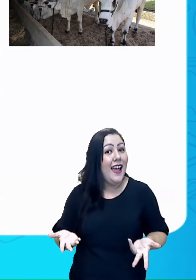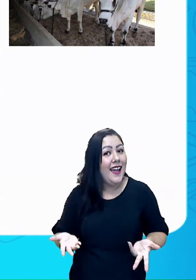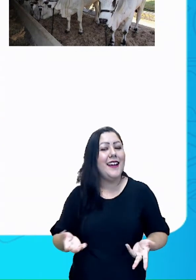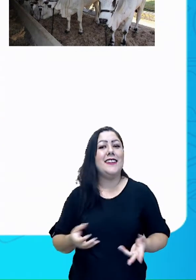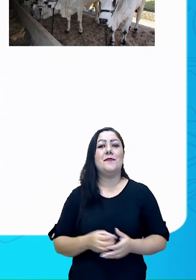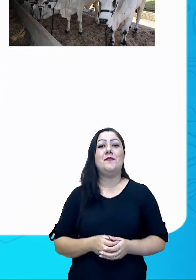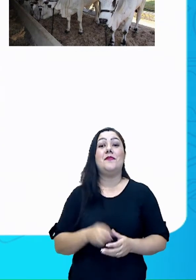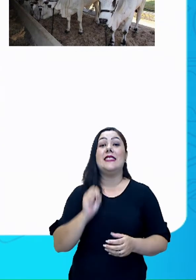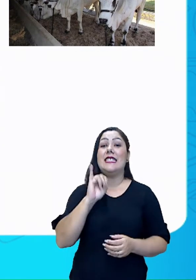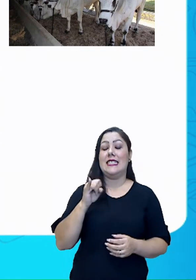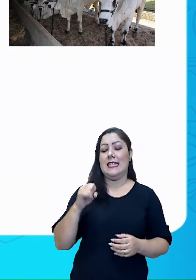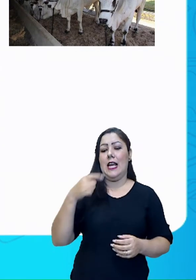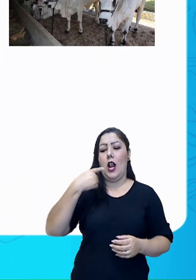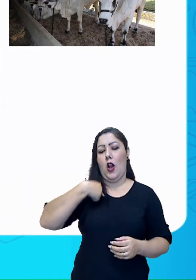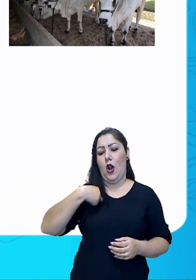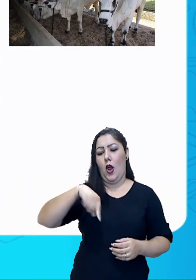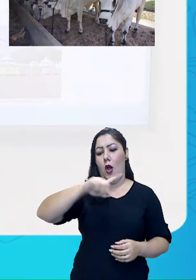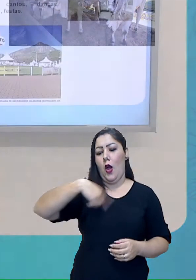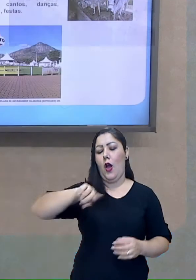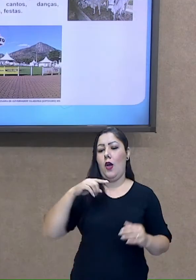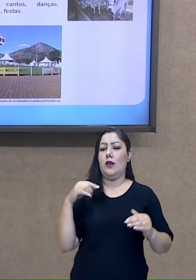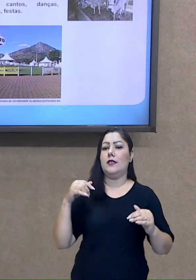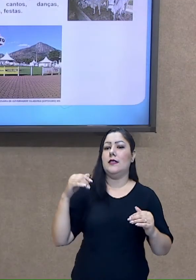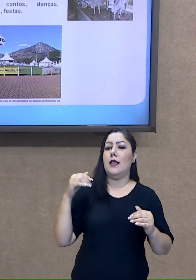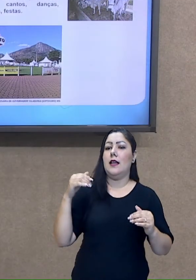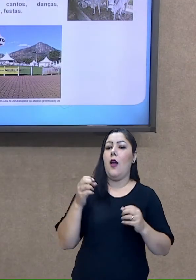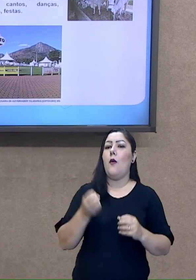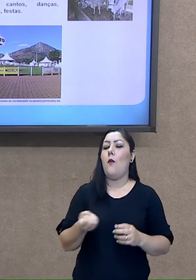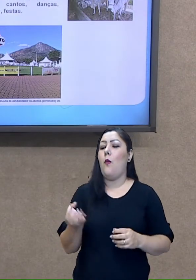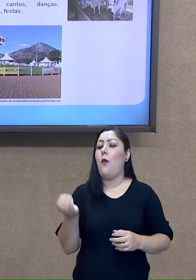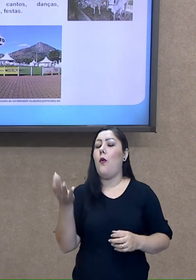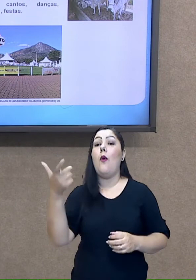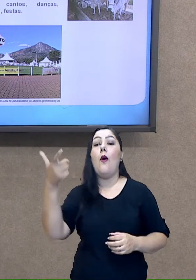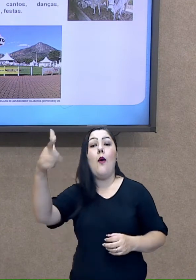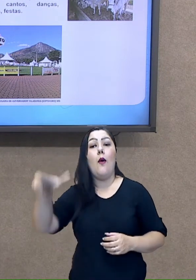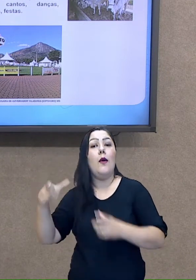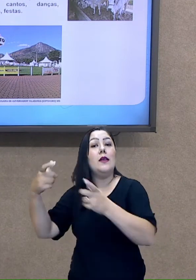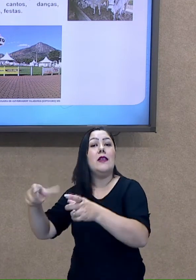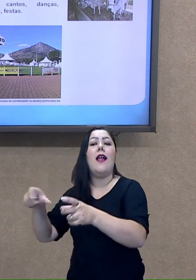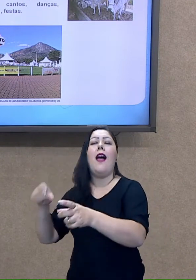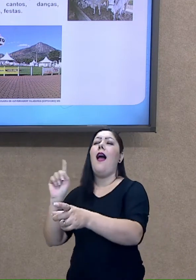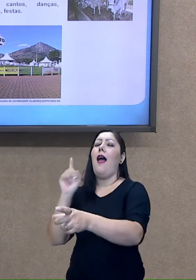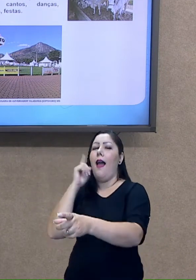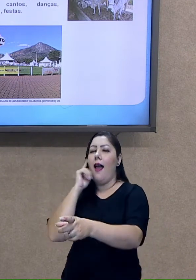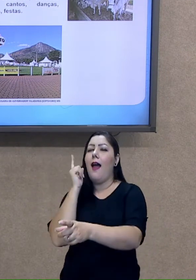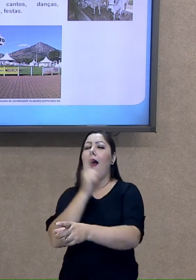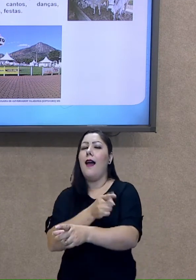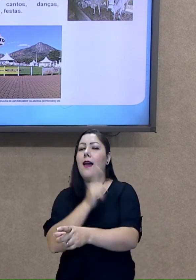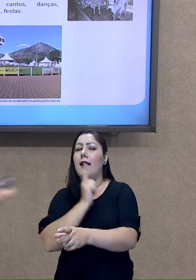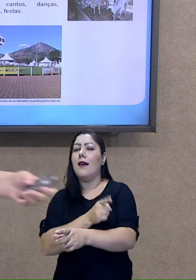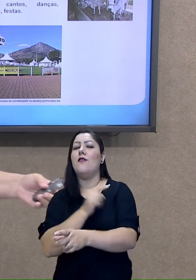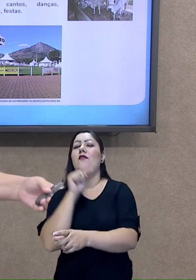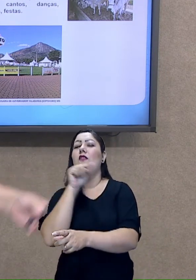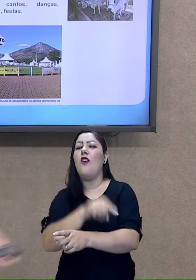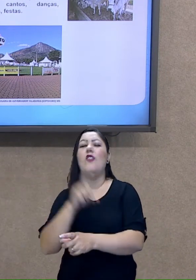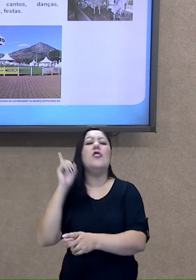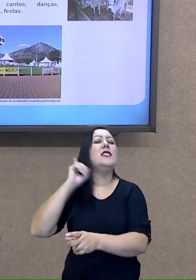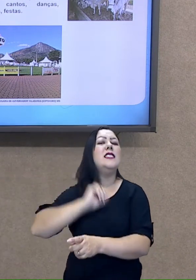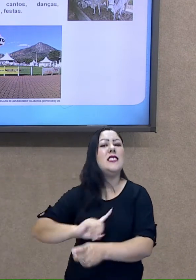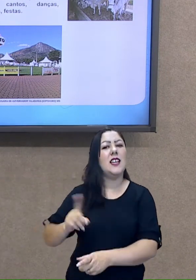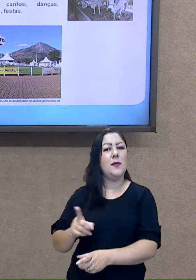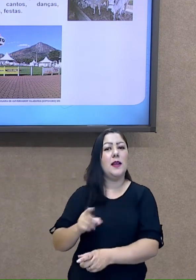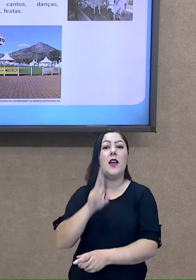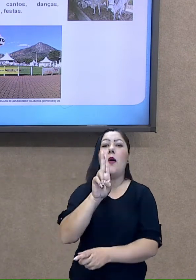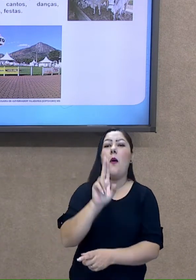nós vamos para uma outra região, eles logo nos identificam. É mineiro, falo ai, sou, e tudo